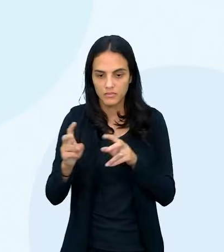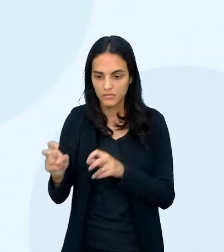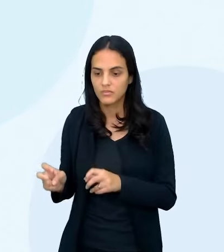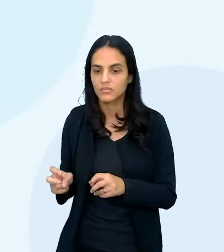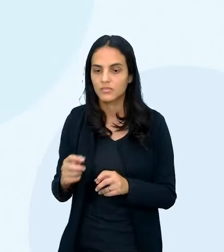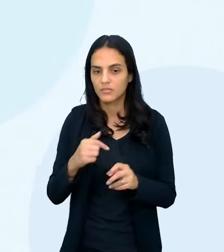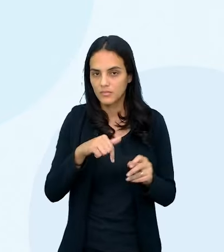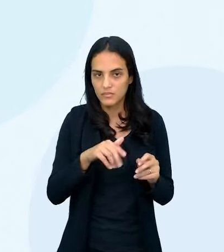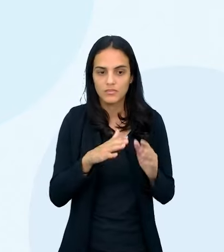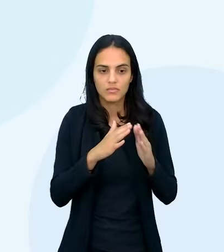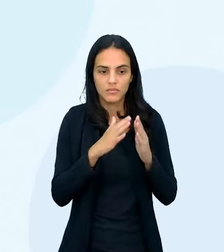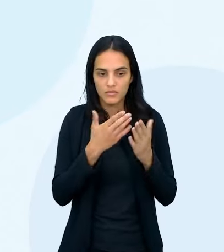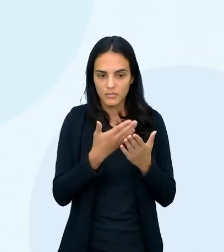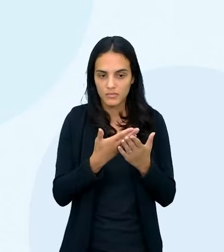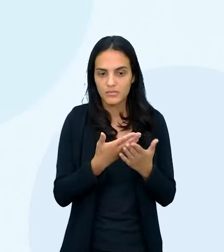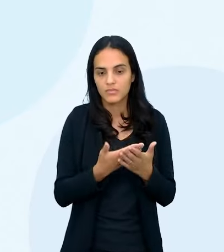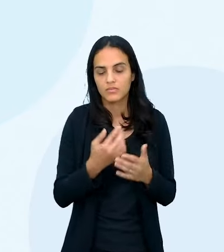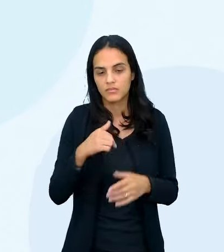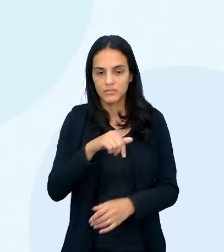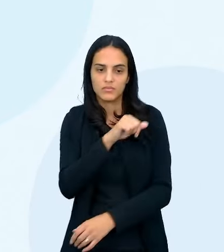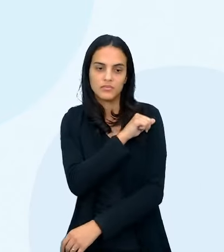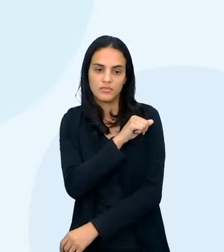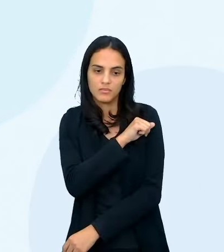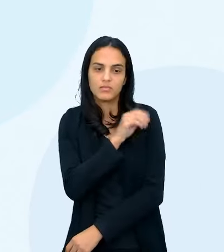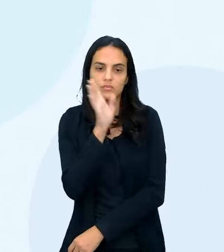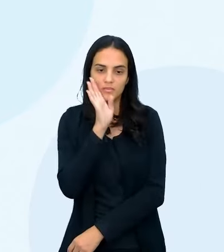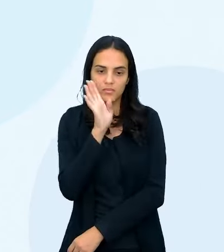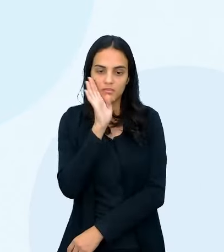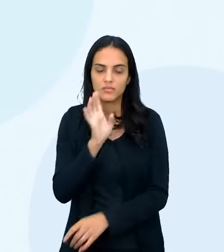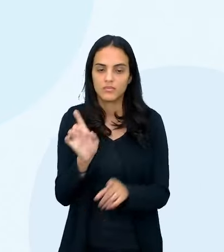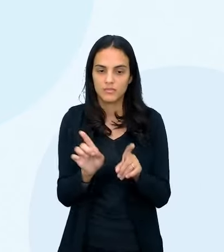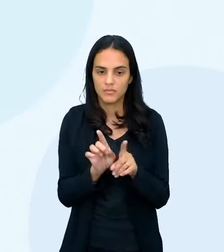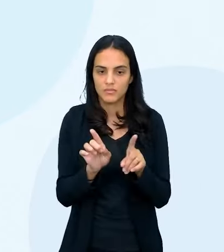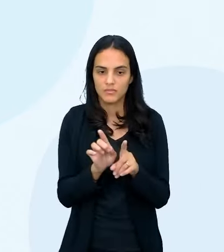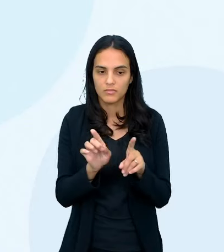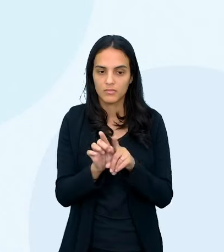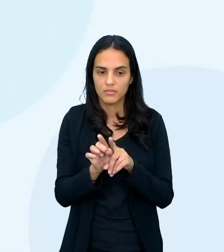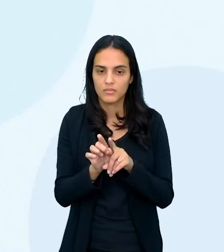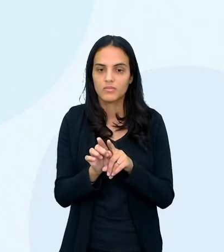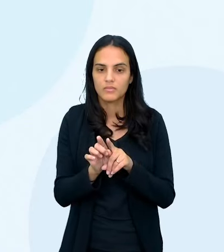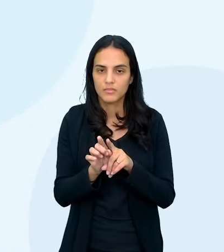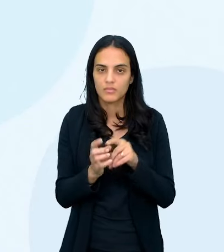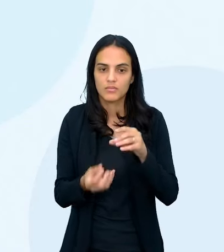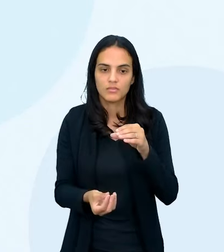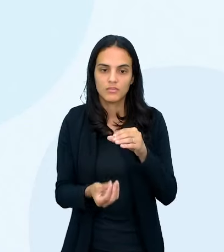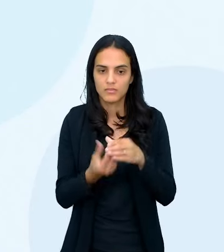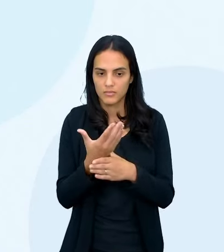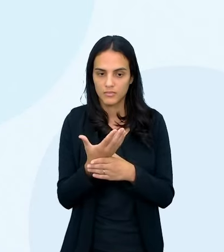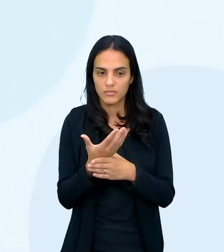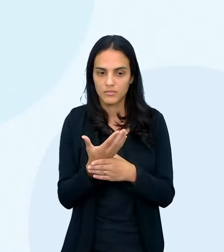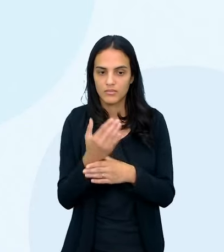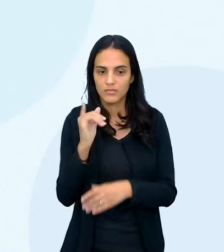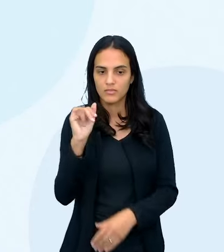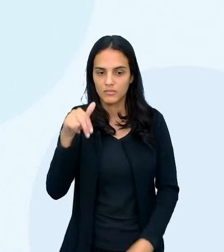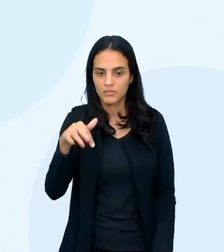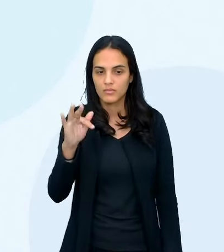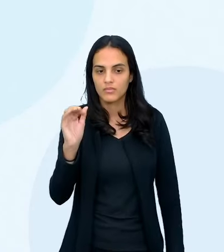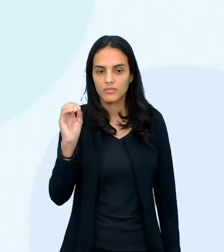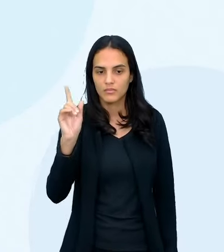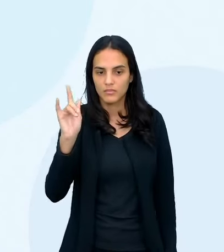do nosso estudante, né? É bem bacana também a construção desse infográfico,